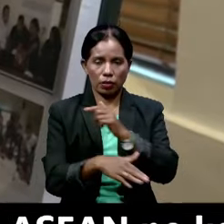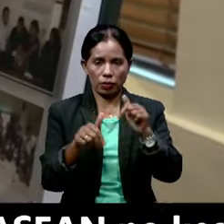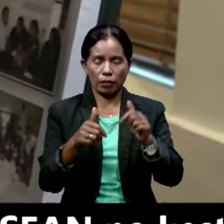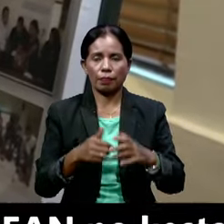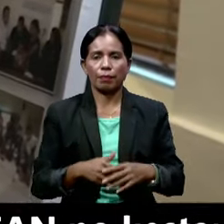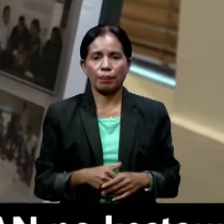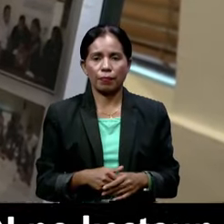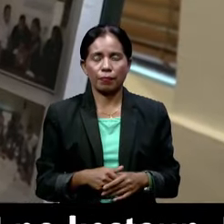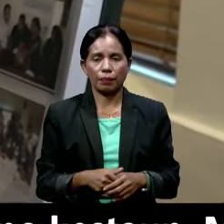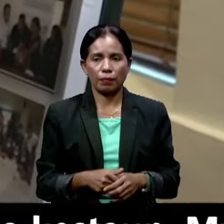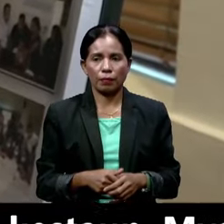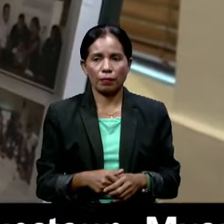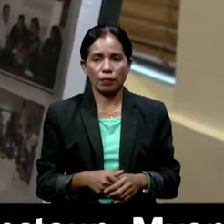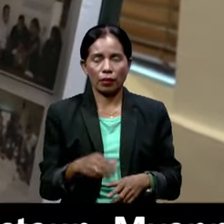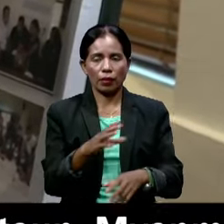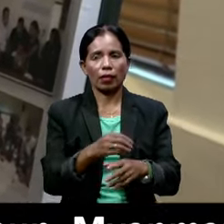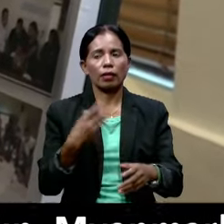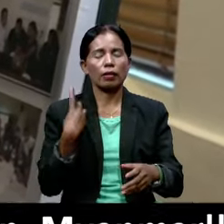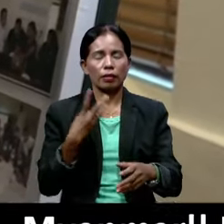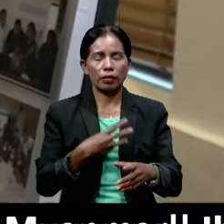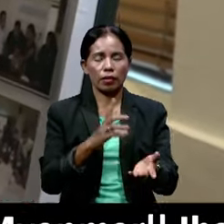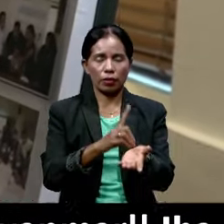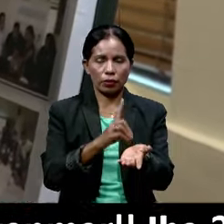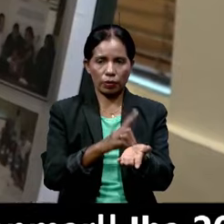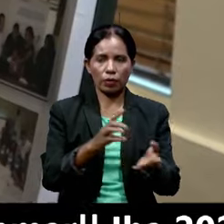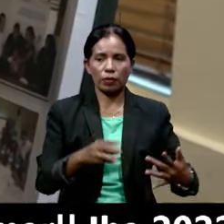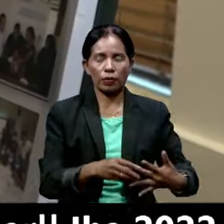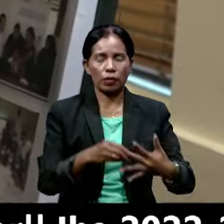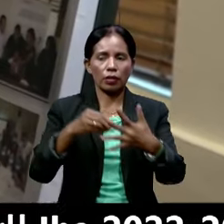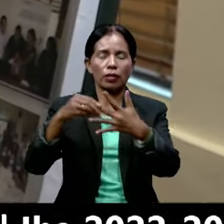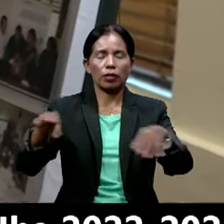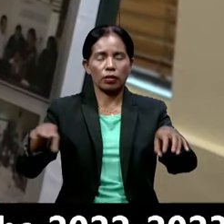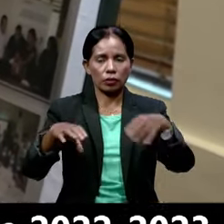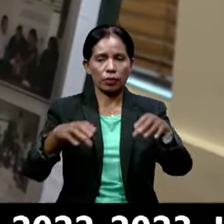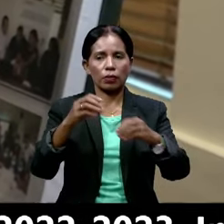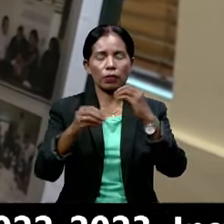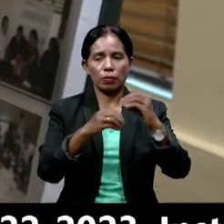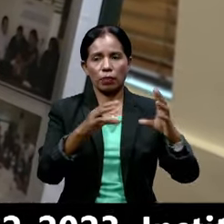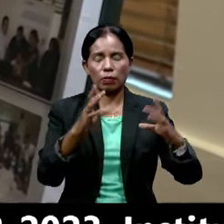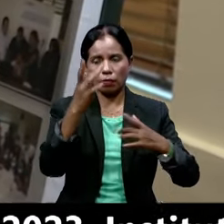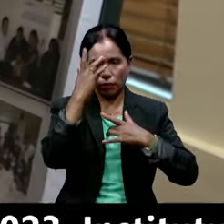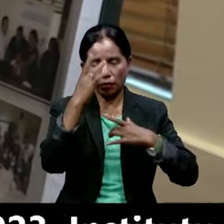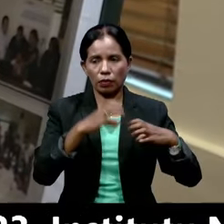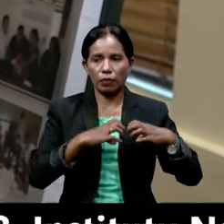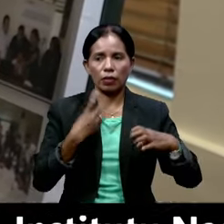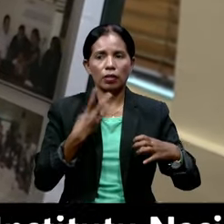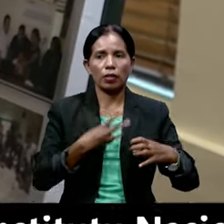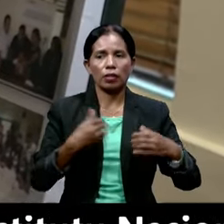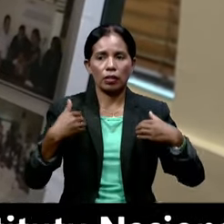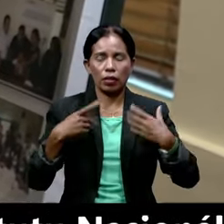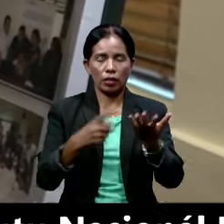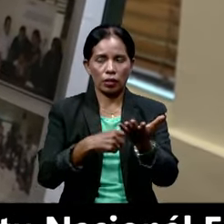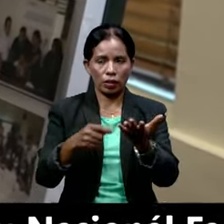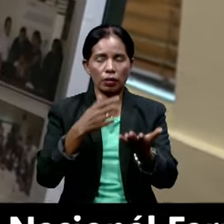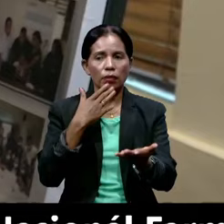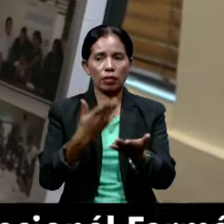Ita é médico suficiente, médico especialista e serviço cardíaco nian. Ita é técnico no mesmo suficiente. Ita